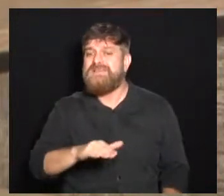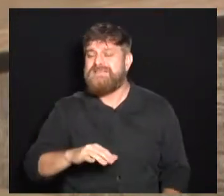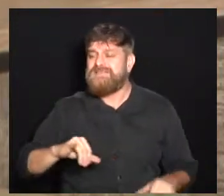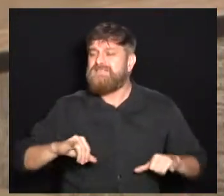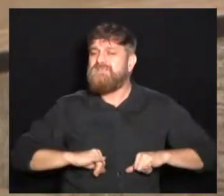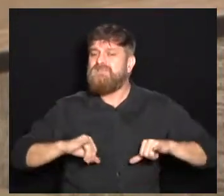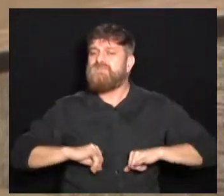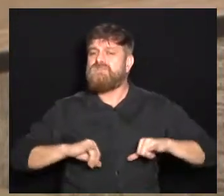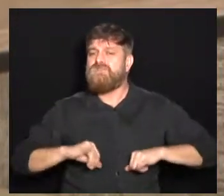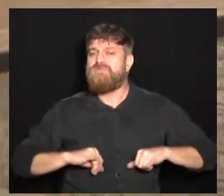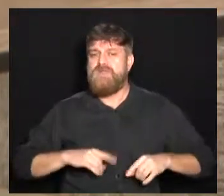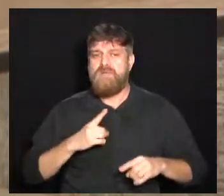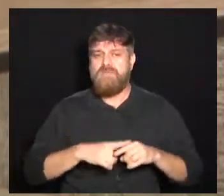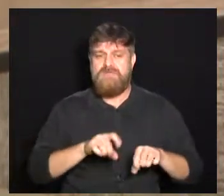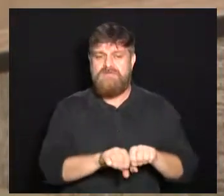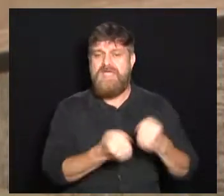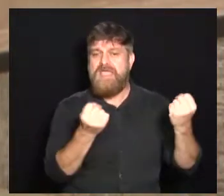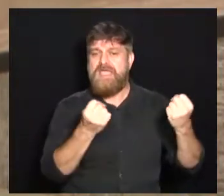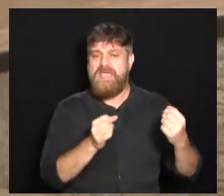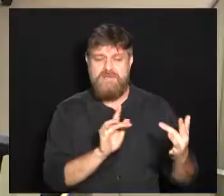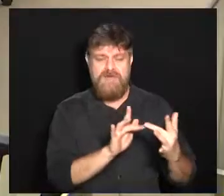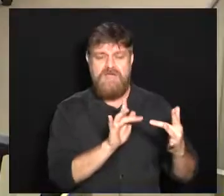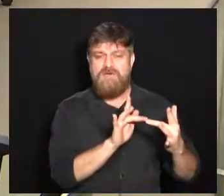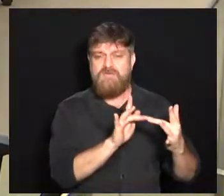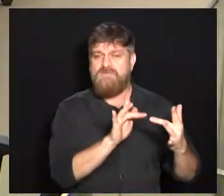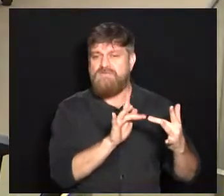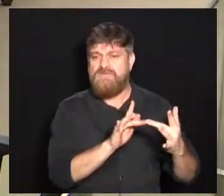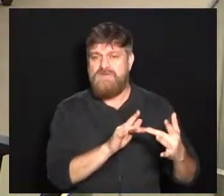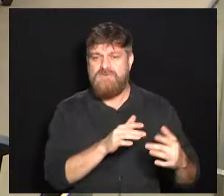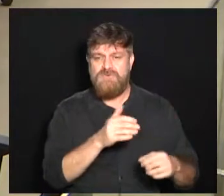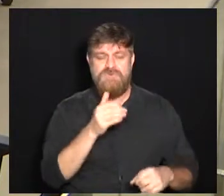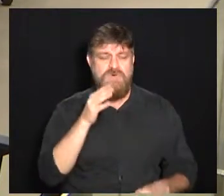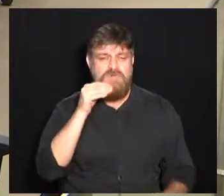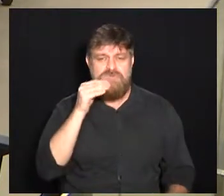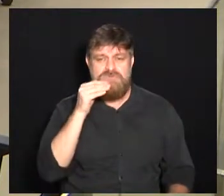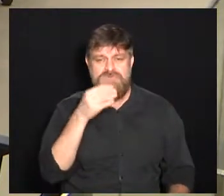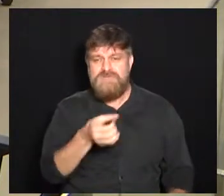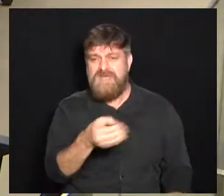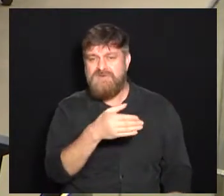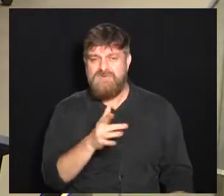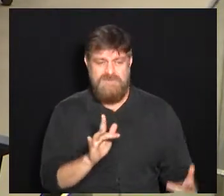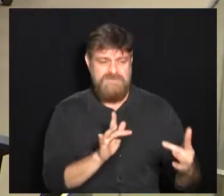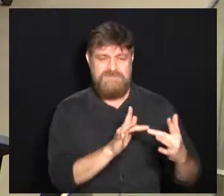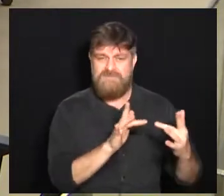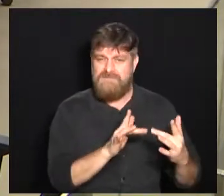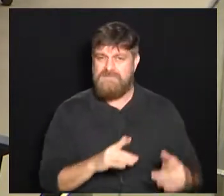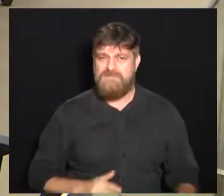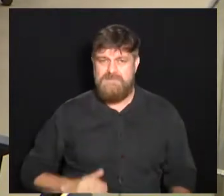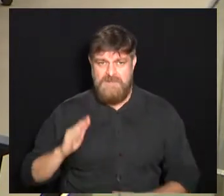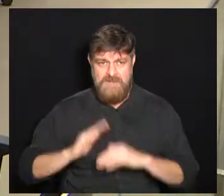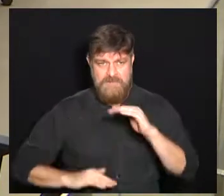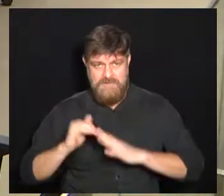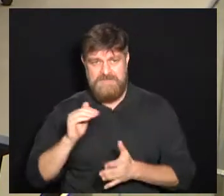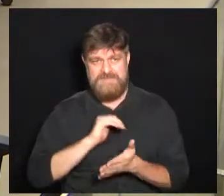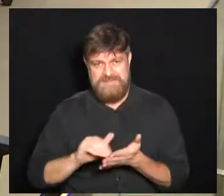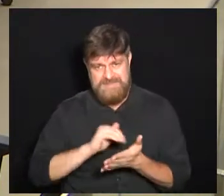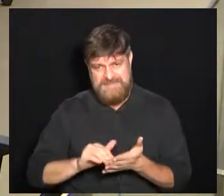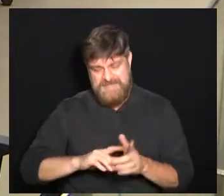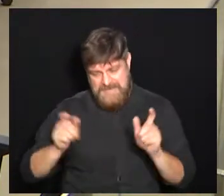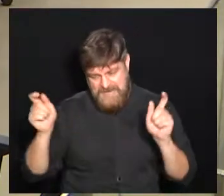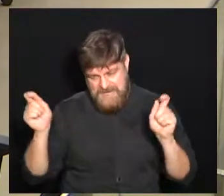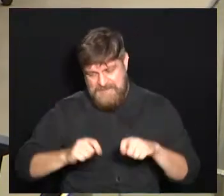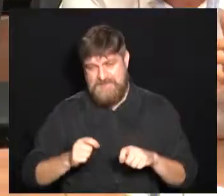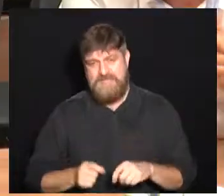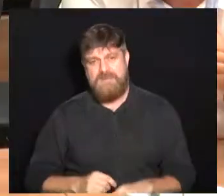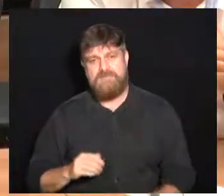crianças por essa questão de mudança de vínculos e de relação. Eu acho que essa é uma ação que a secretaria pode adotar